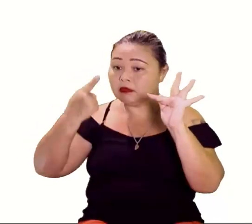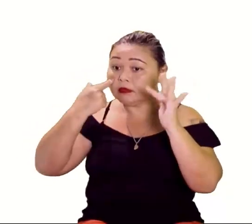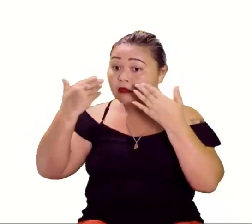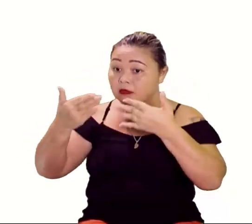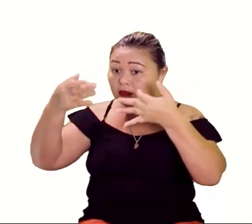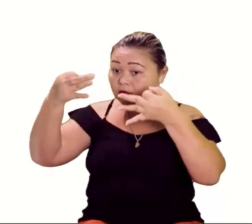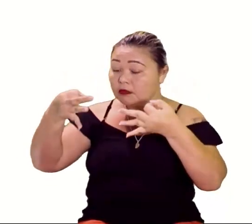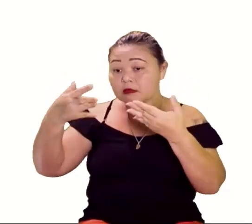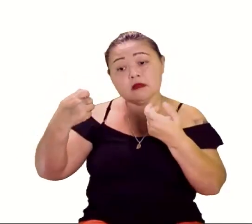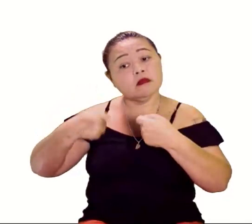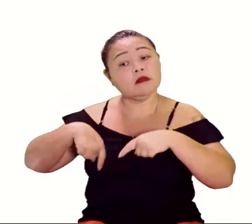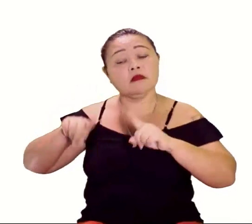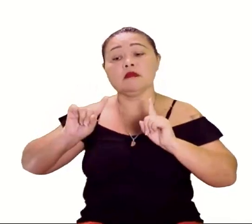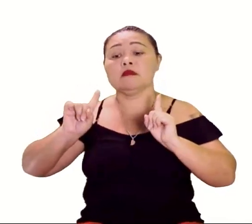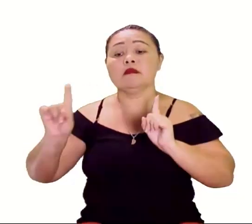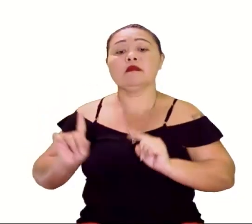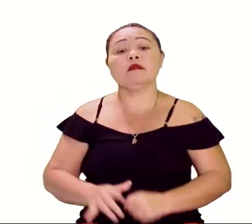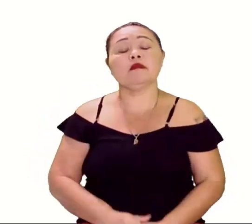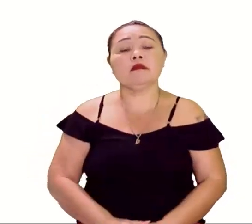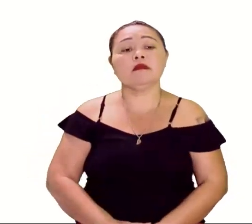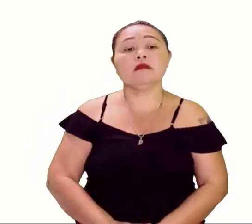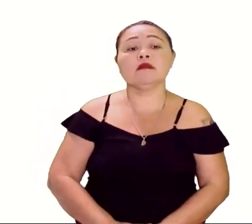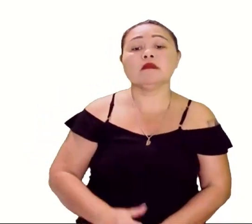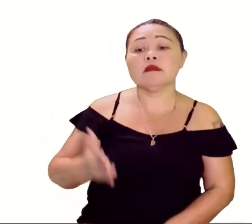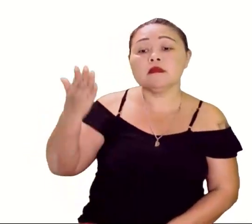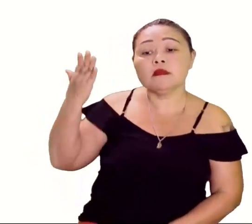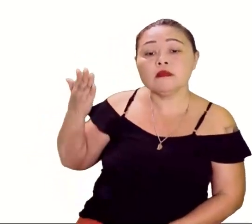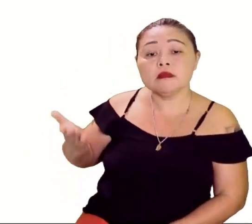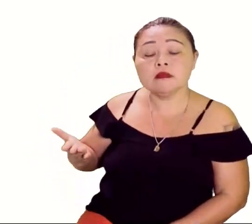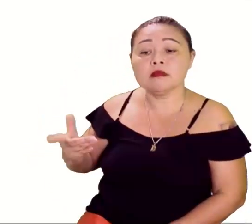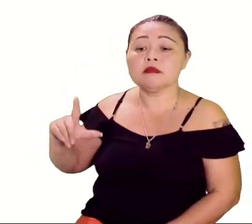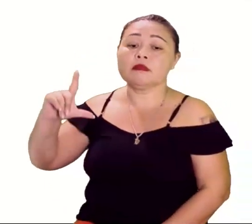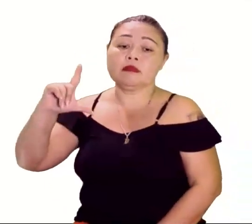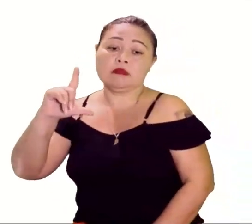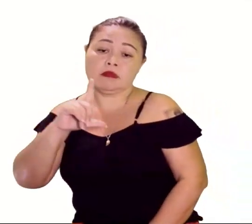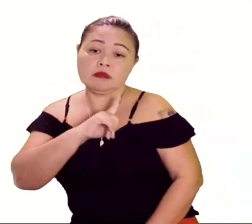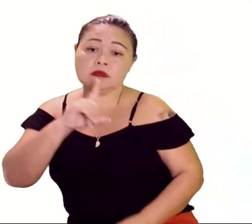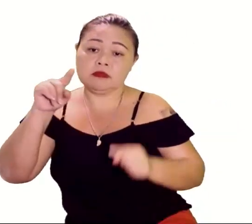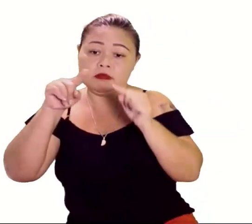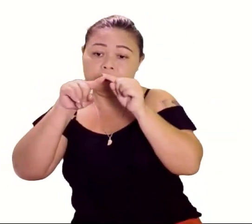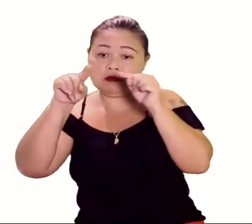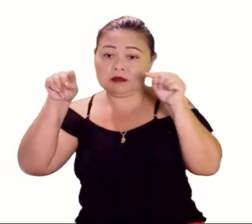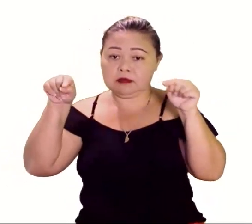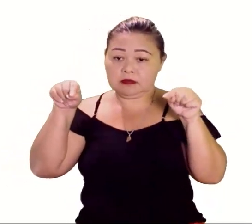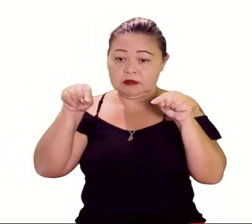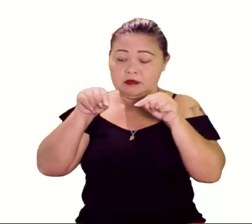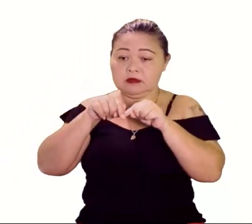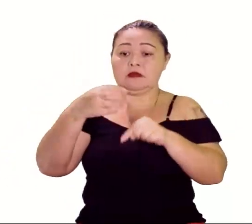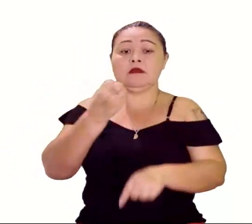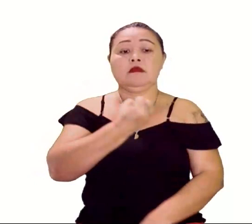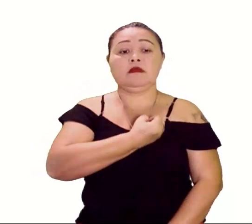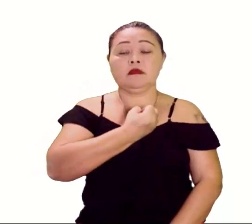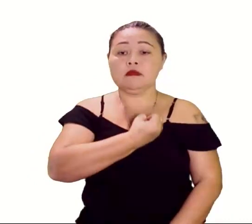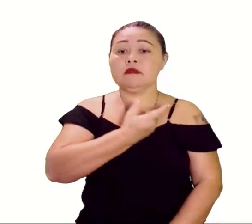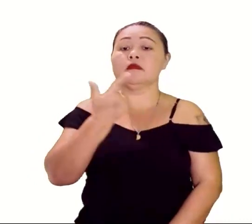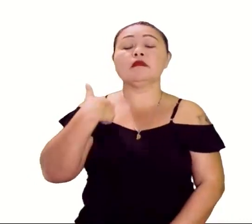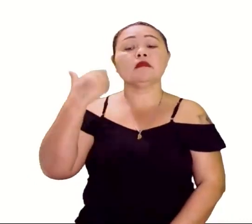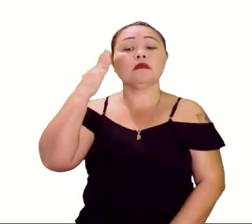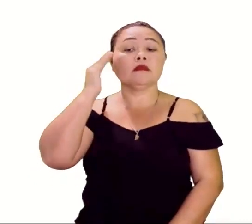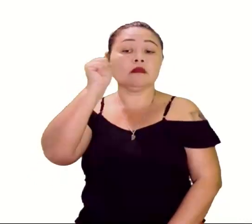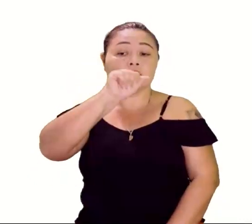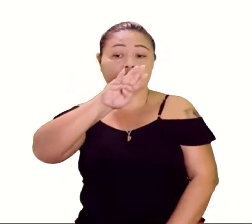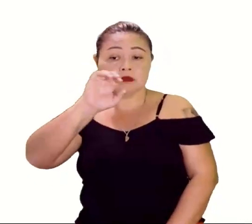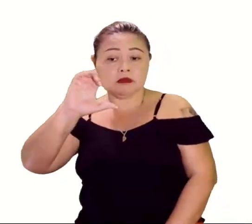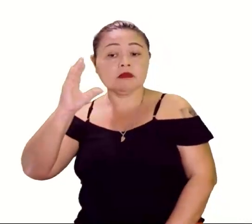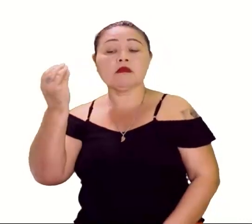gráfico, né? Isso, mas não há necessidade, né? Beleza. Olha aí, então com o valor do delta, o valor dos coeficientes e suas raízes, a gente